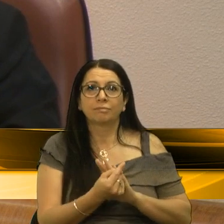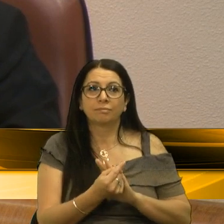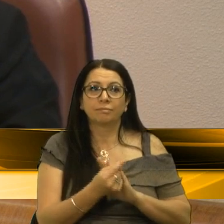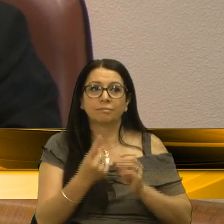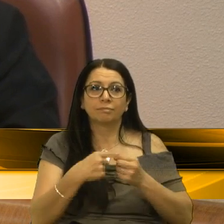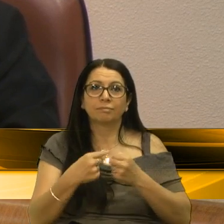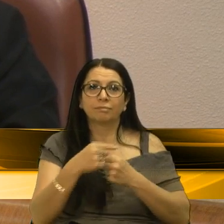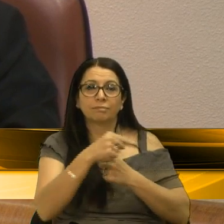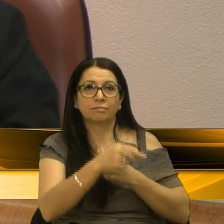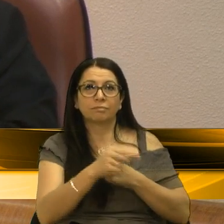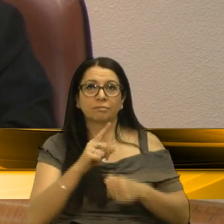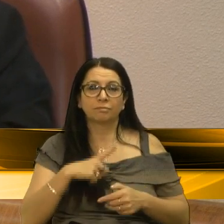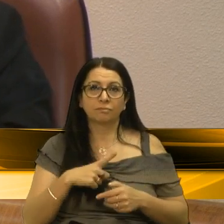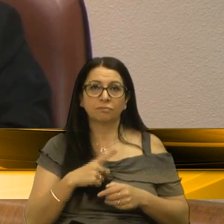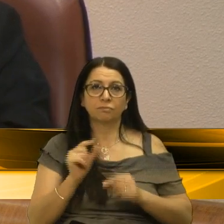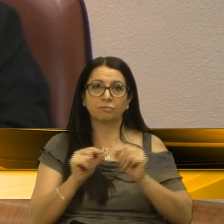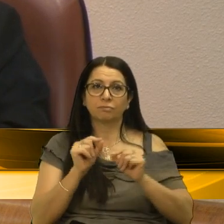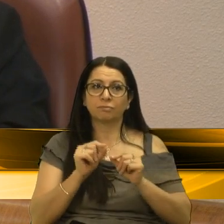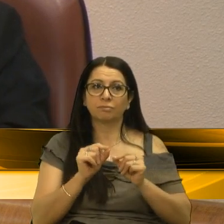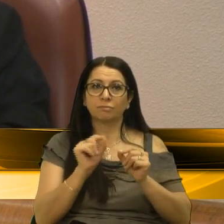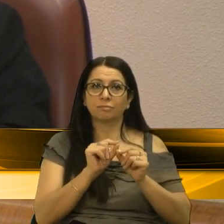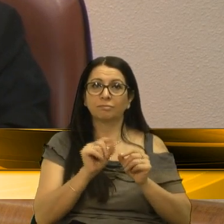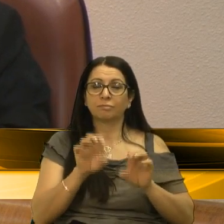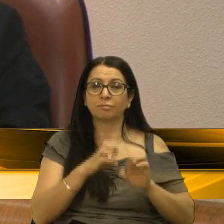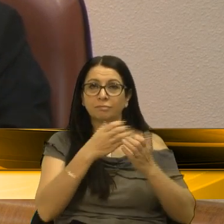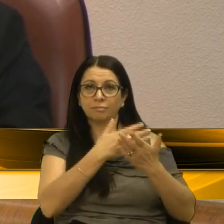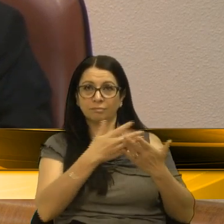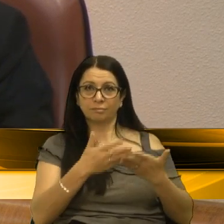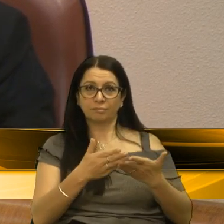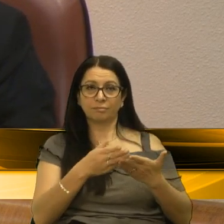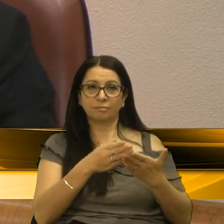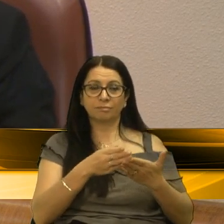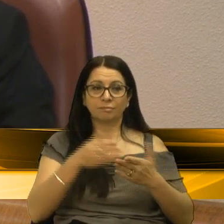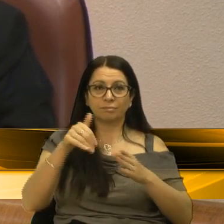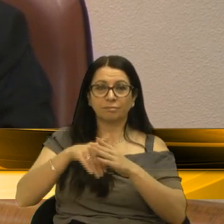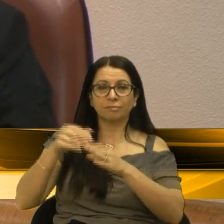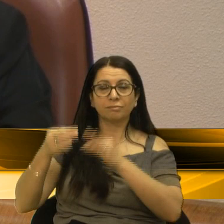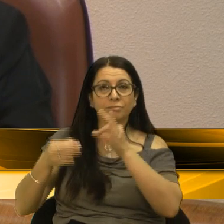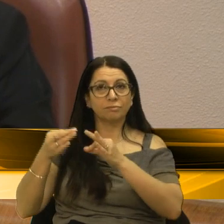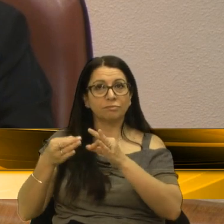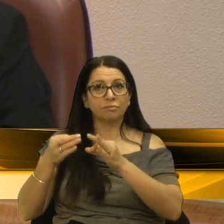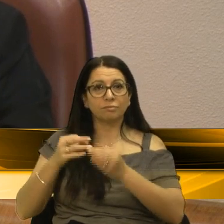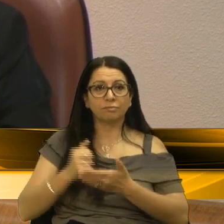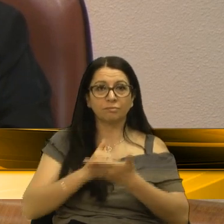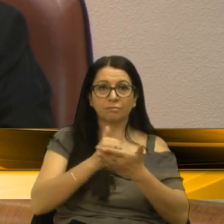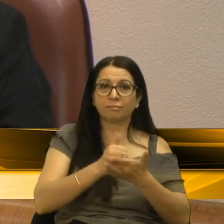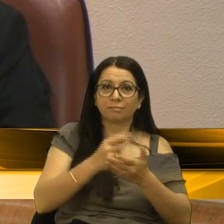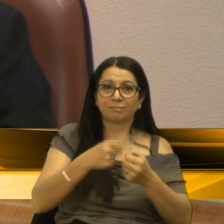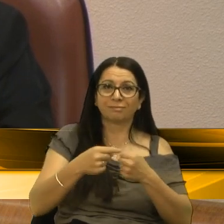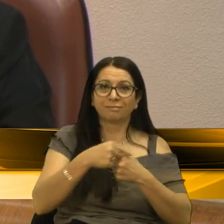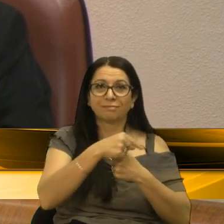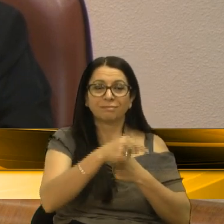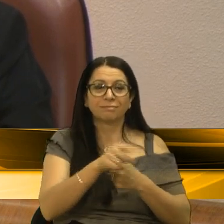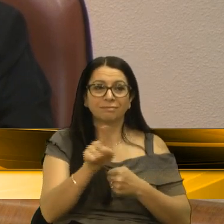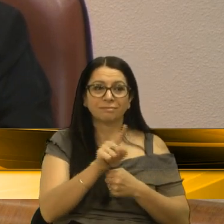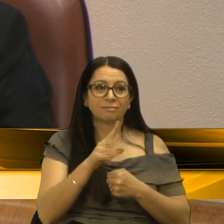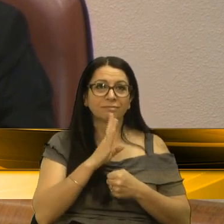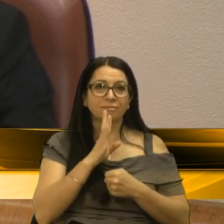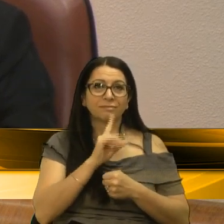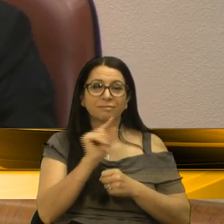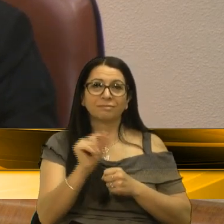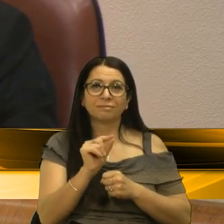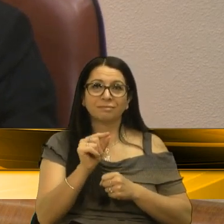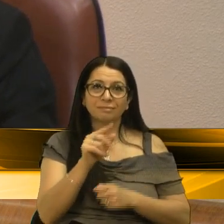Disse que soube da realização do evento pela via judicial, onde houve apoio do município e não tem conhecimento da existência